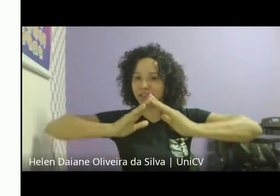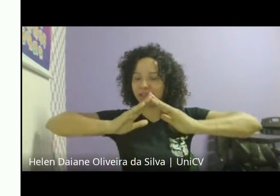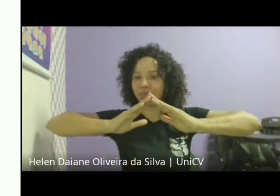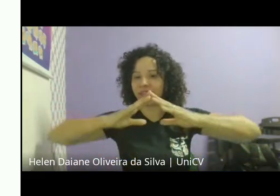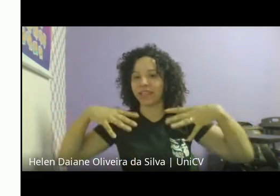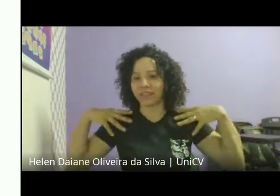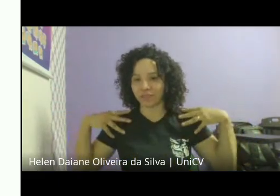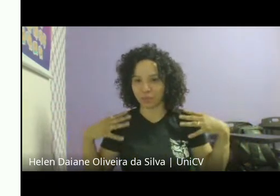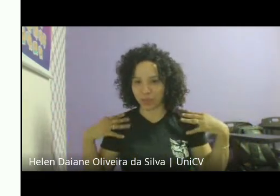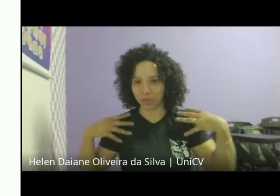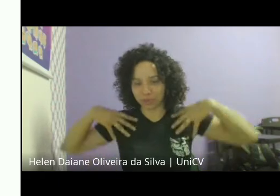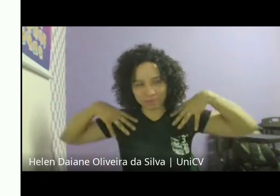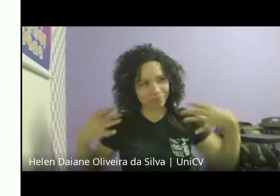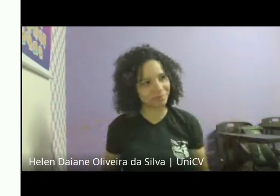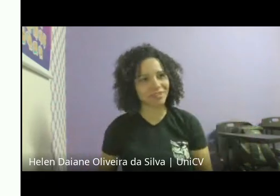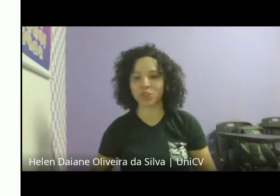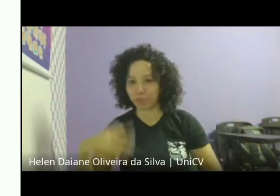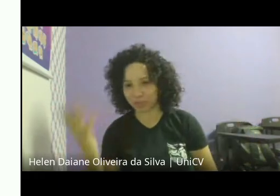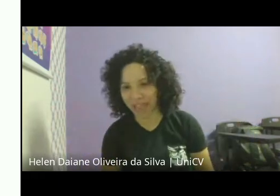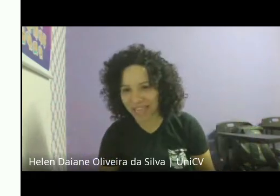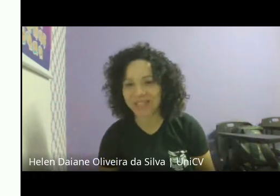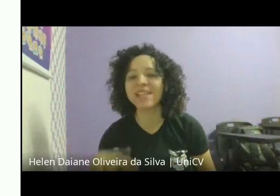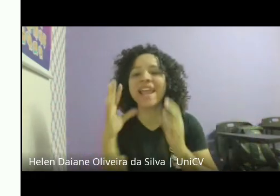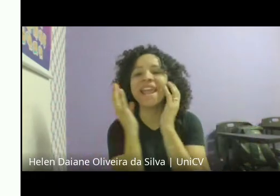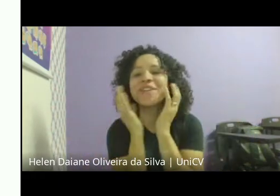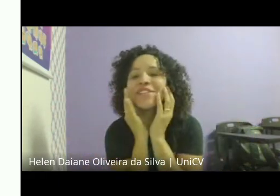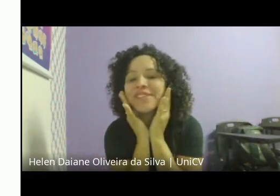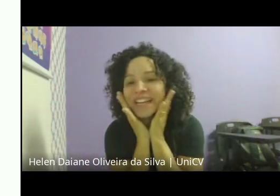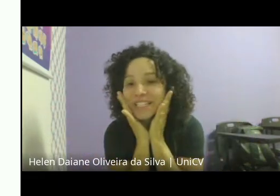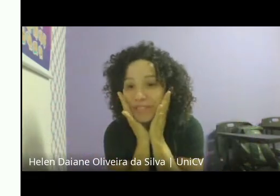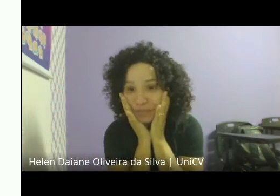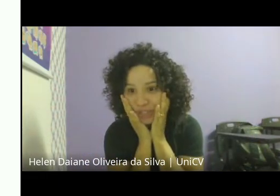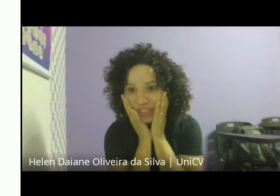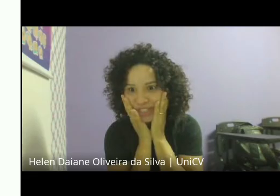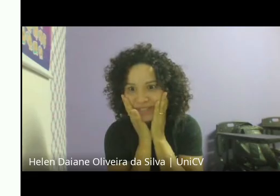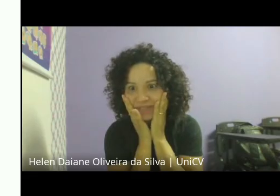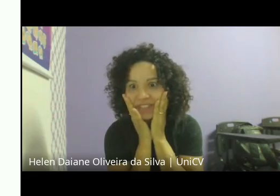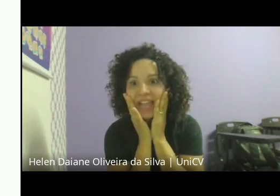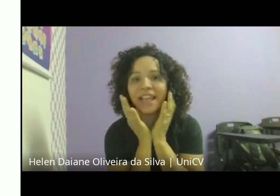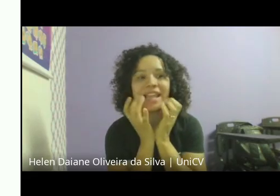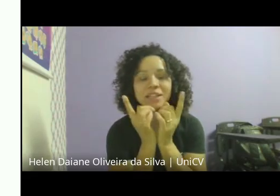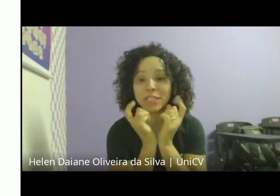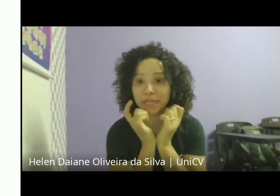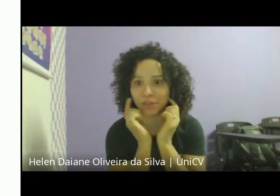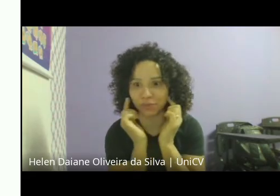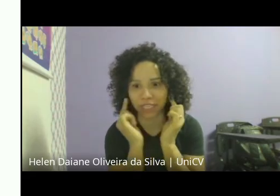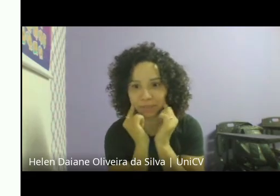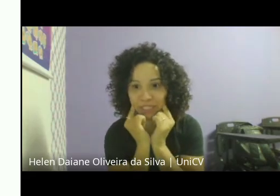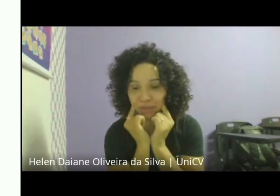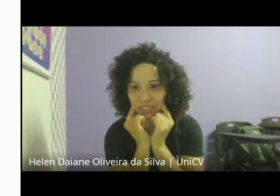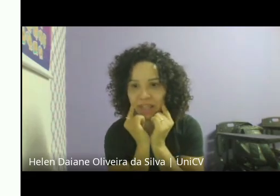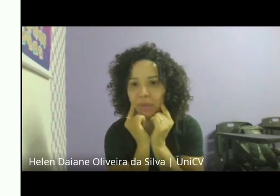aqui dos meus braços e no inflar das minhas bochechas, tá? Então